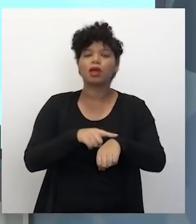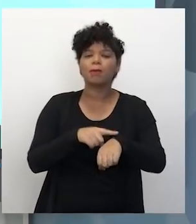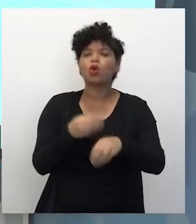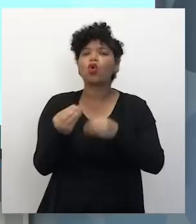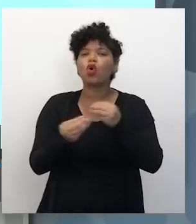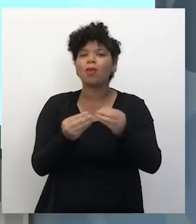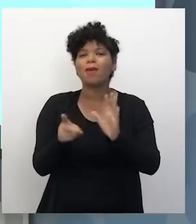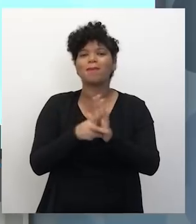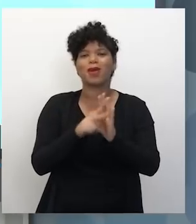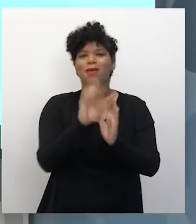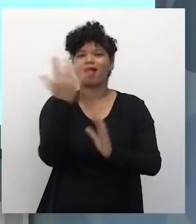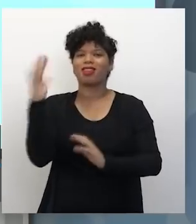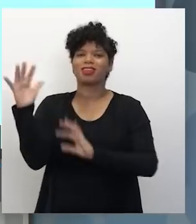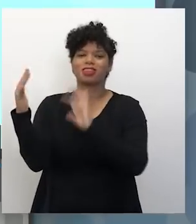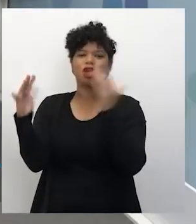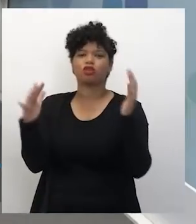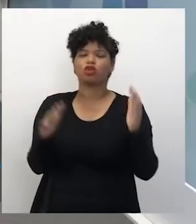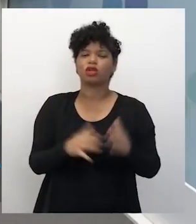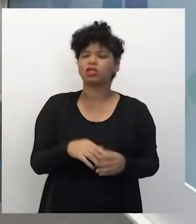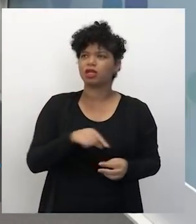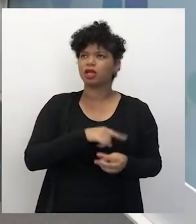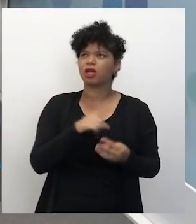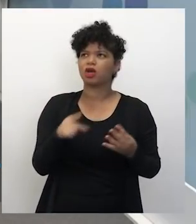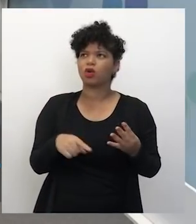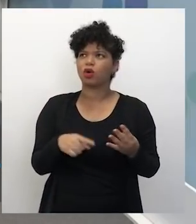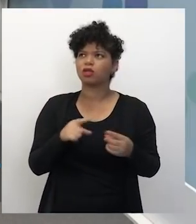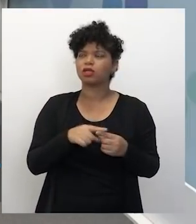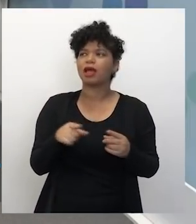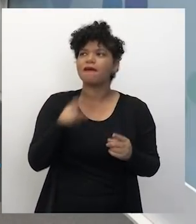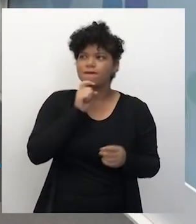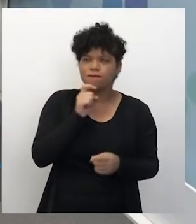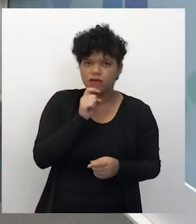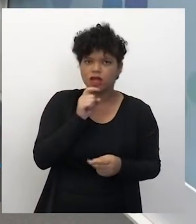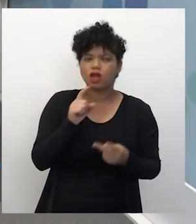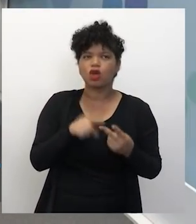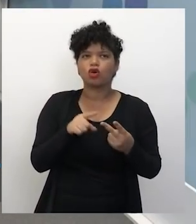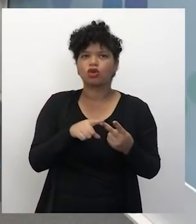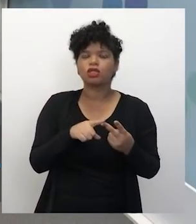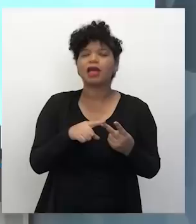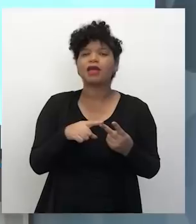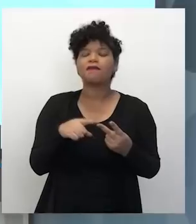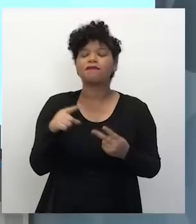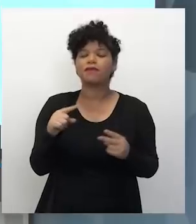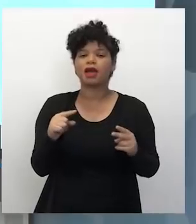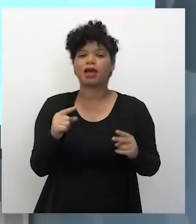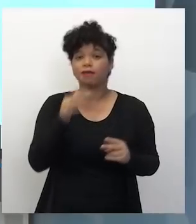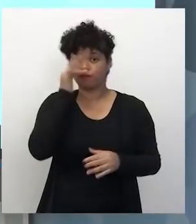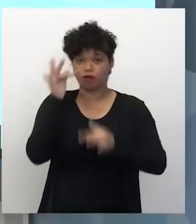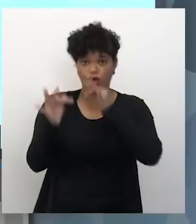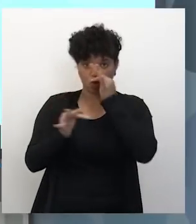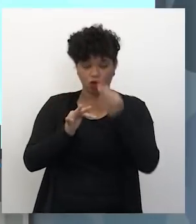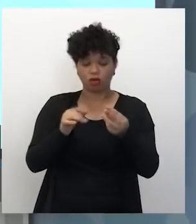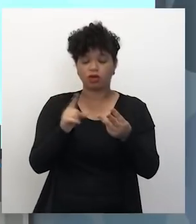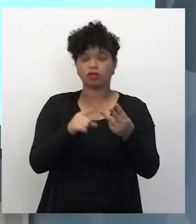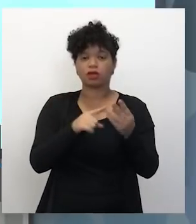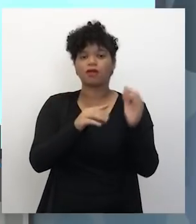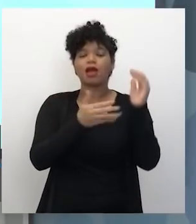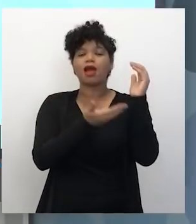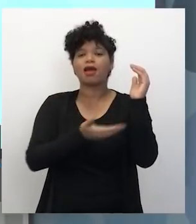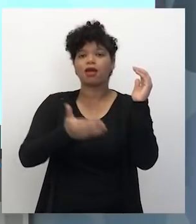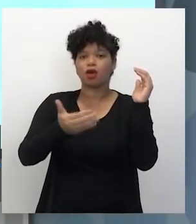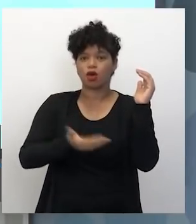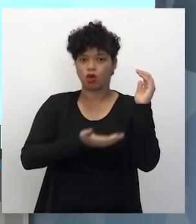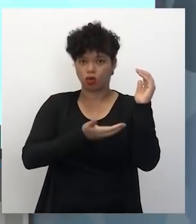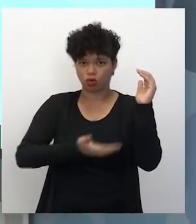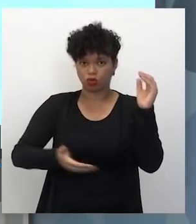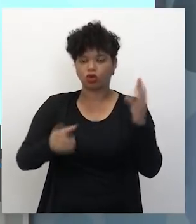outono, verão. E qual que eu esqueci? Primavera, outono, inverno. Verão e inverno. Certo? E o movimento de rotação é aquele que